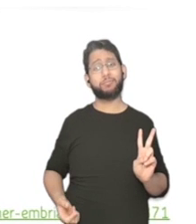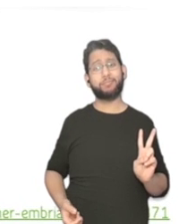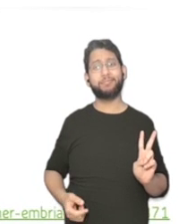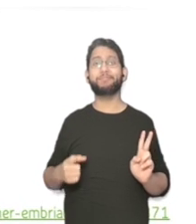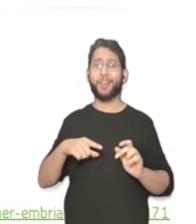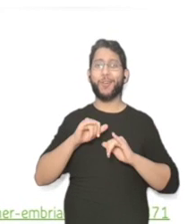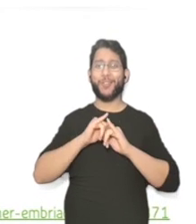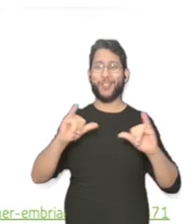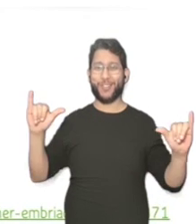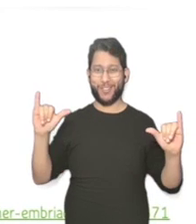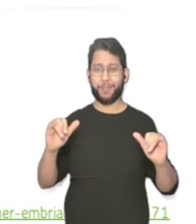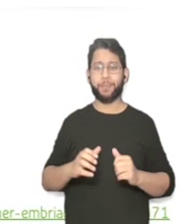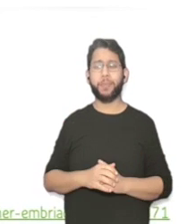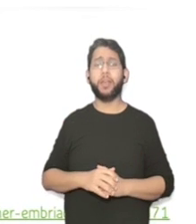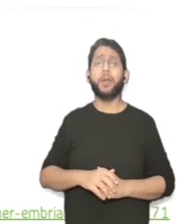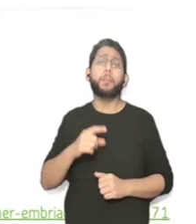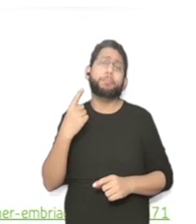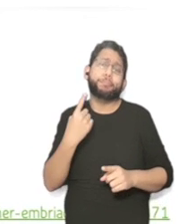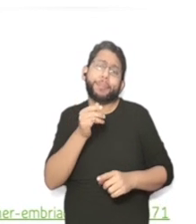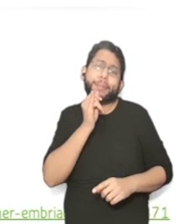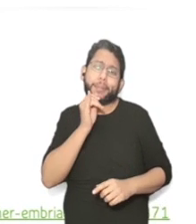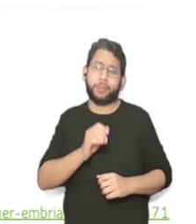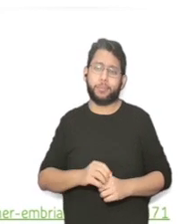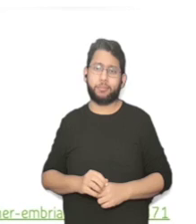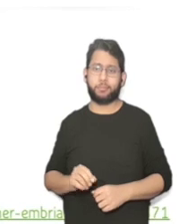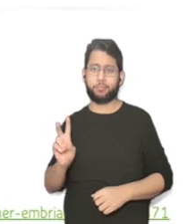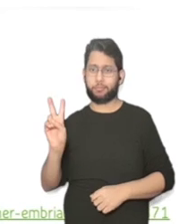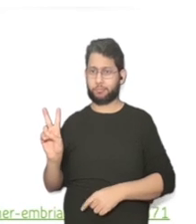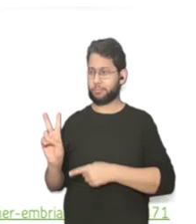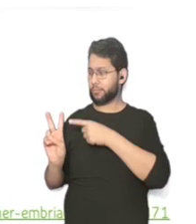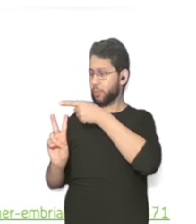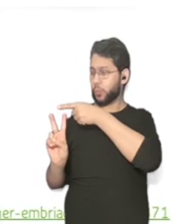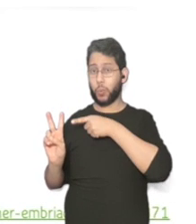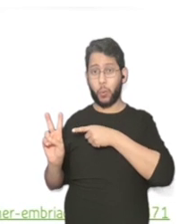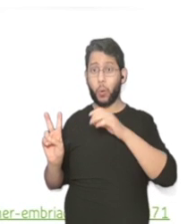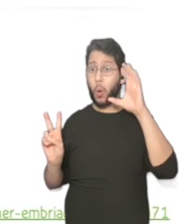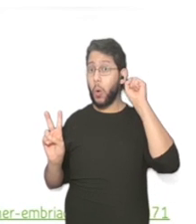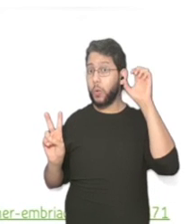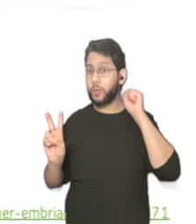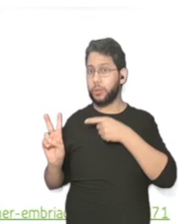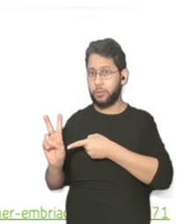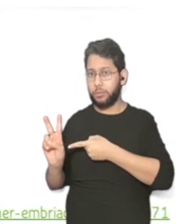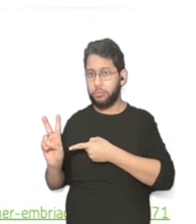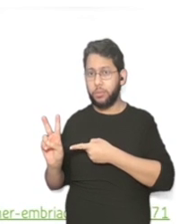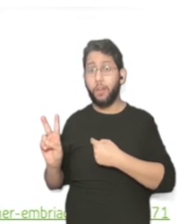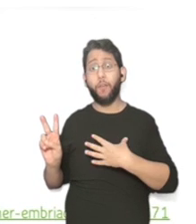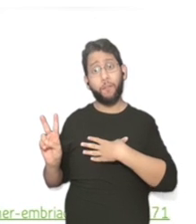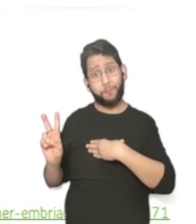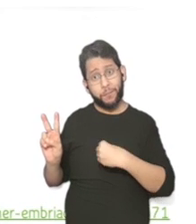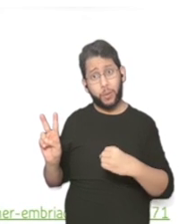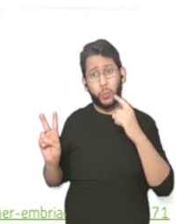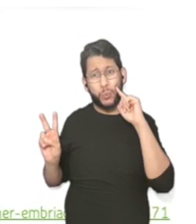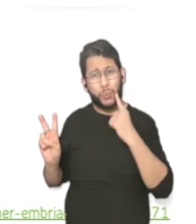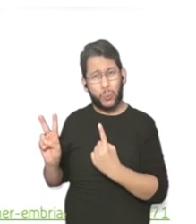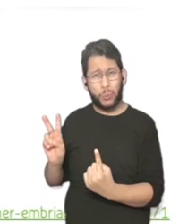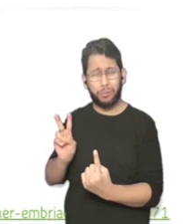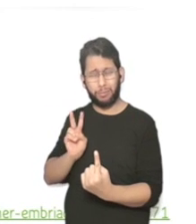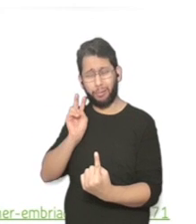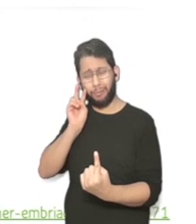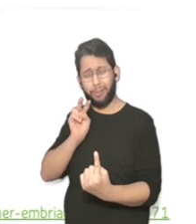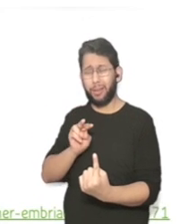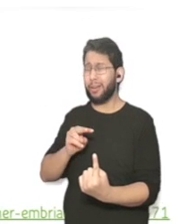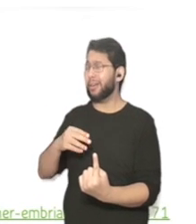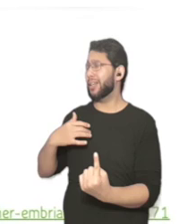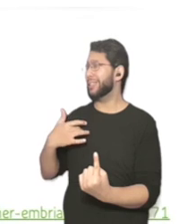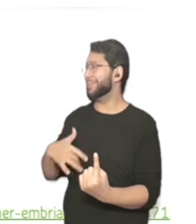recebem a notícia de um filho surdo, as pessoas ouvintes às vezes ficam tristes, né, entendem que o surdo vai sofrer, entendem que eles